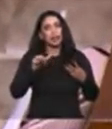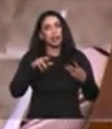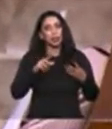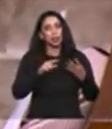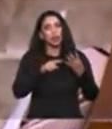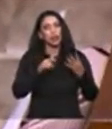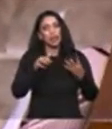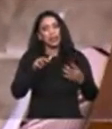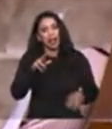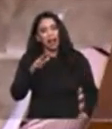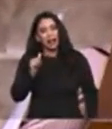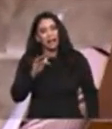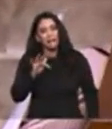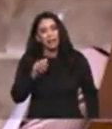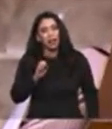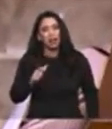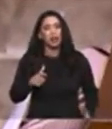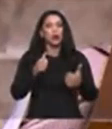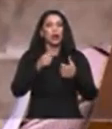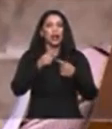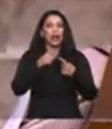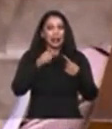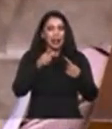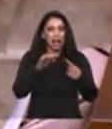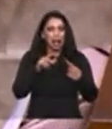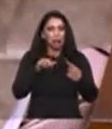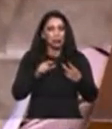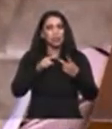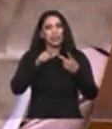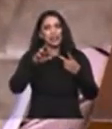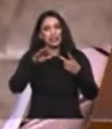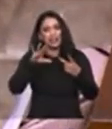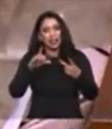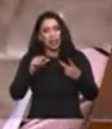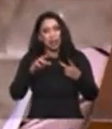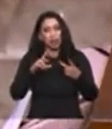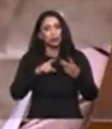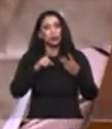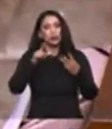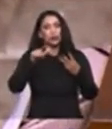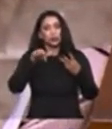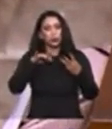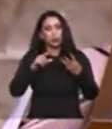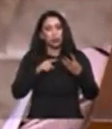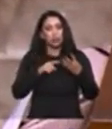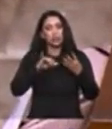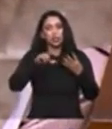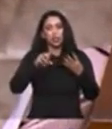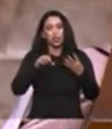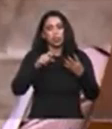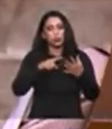e Rafael, Carlos Alberto de Oliveira Santiago, Ricardo Pessoa, Luiz Cláudio Caseira Sanches,